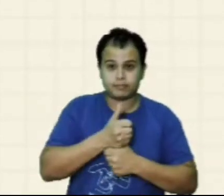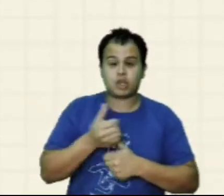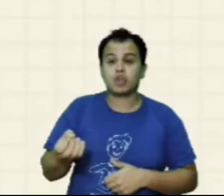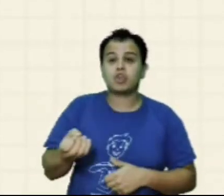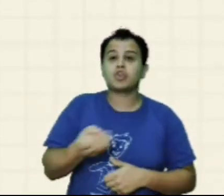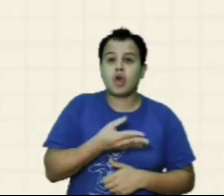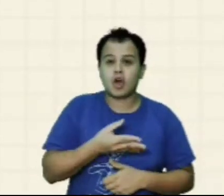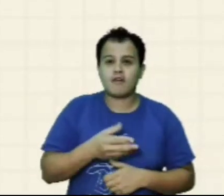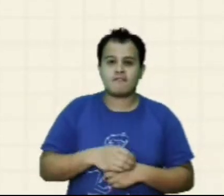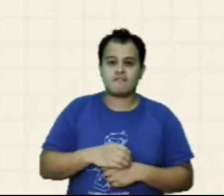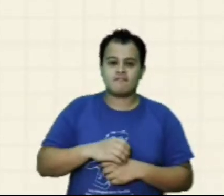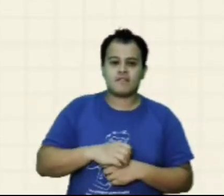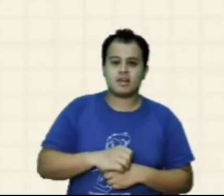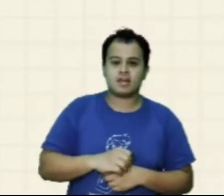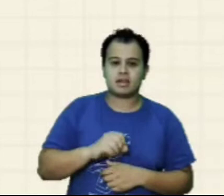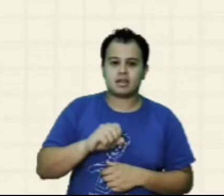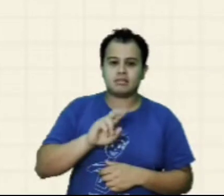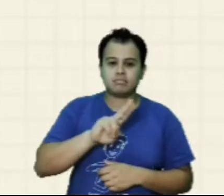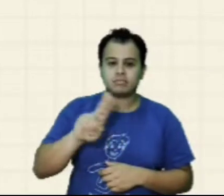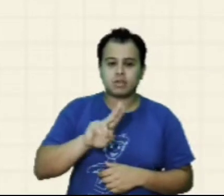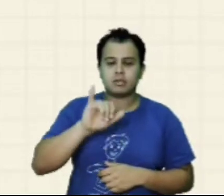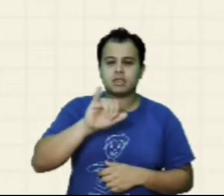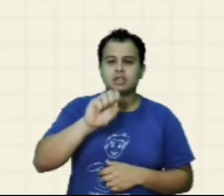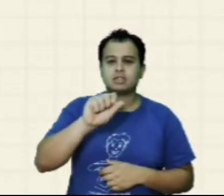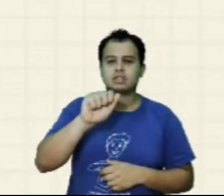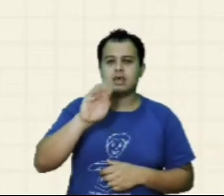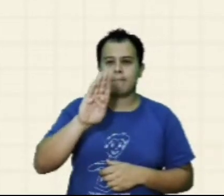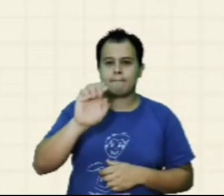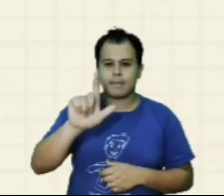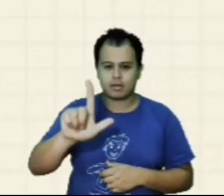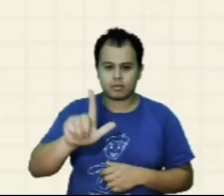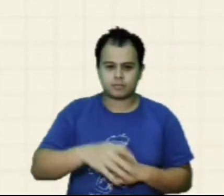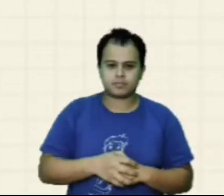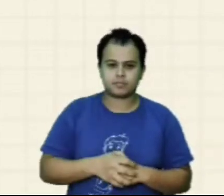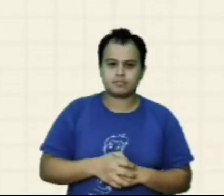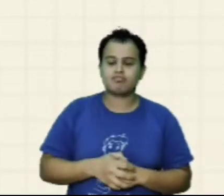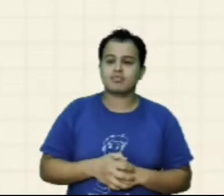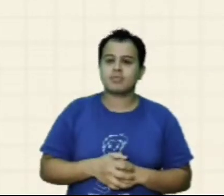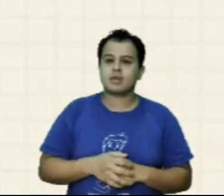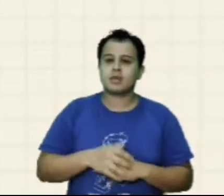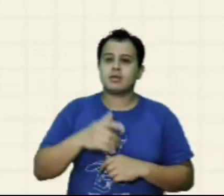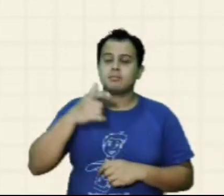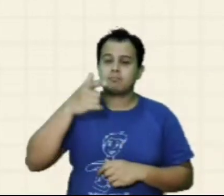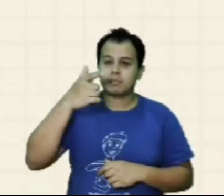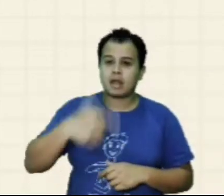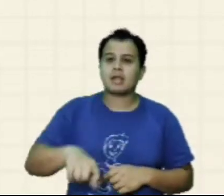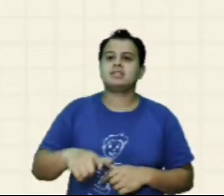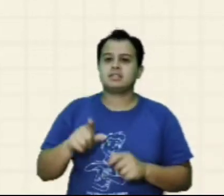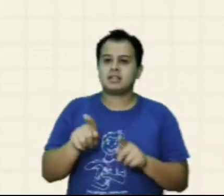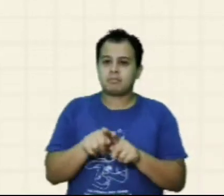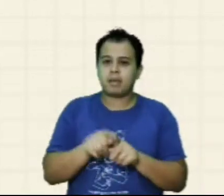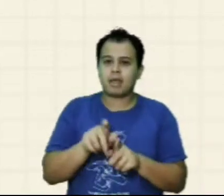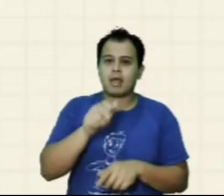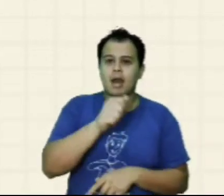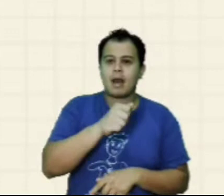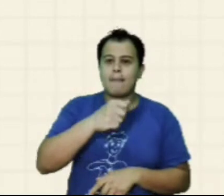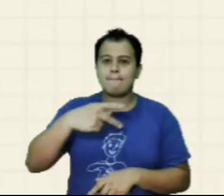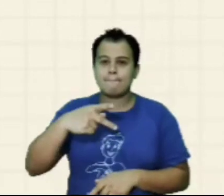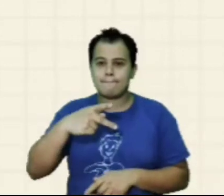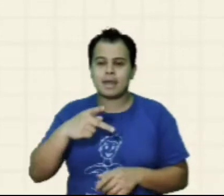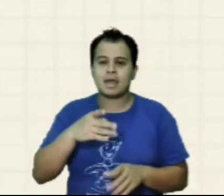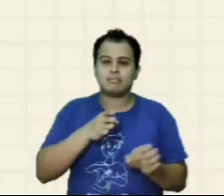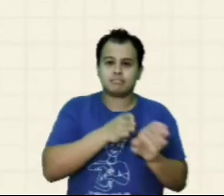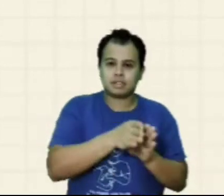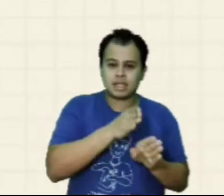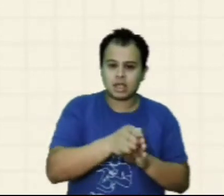A Elisângela, que era nossa assistente pedagógica, também foi direcionada para uma outra MEF. E a Tatiana vai vir no lugar dela,